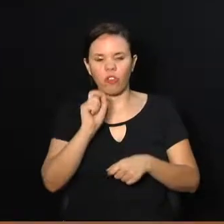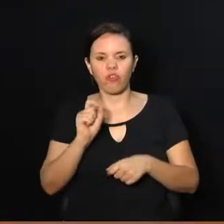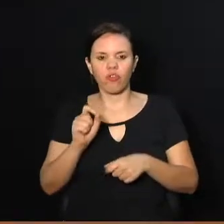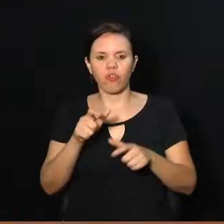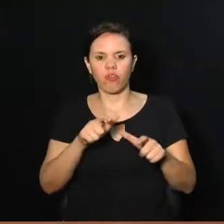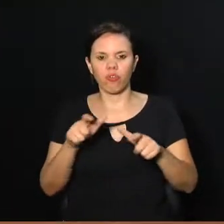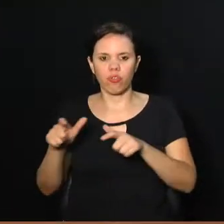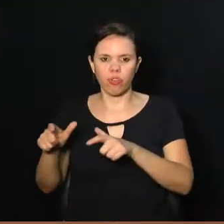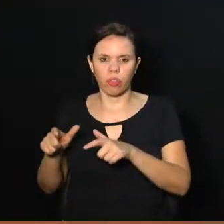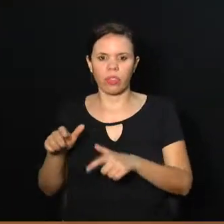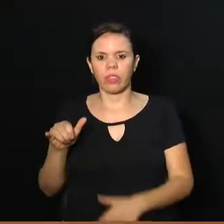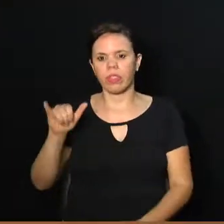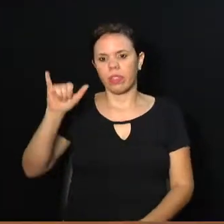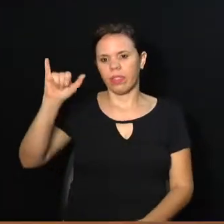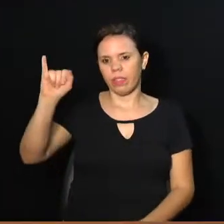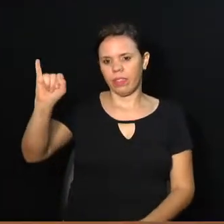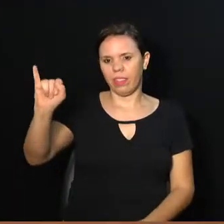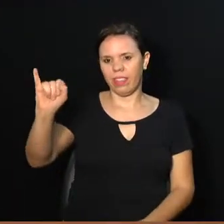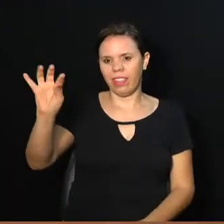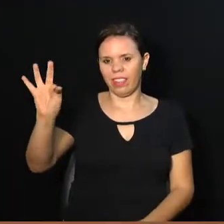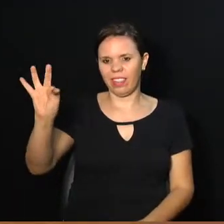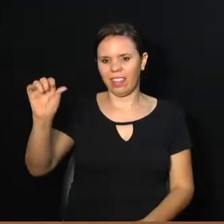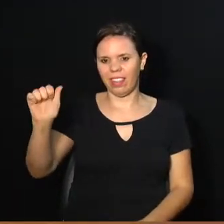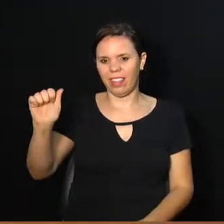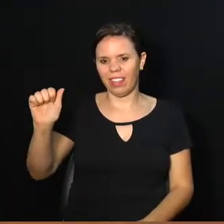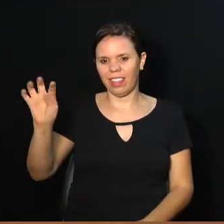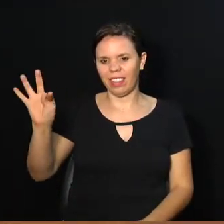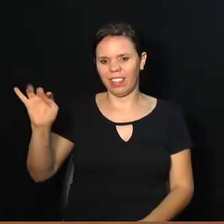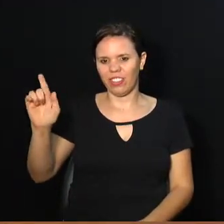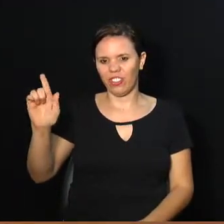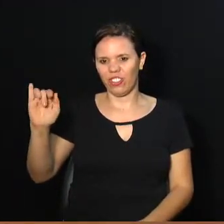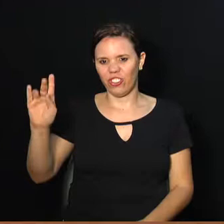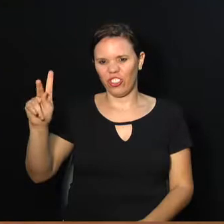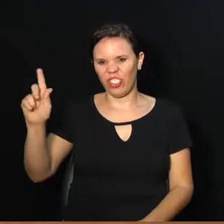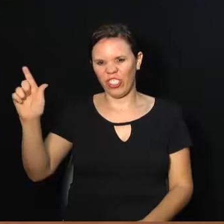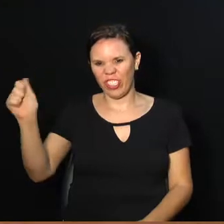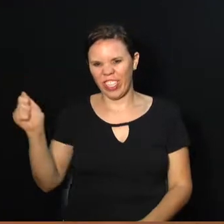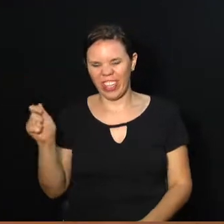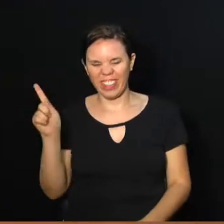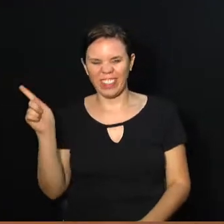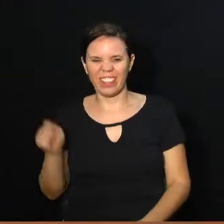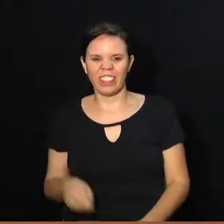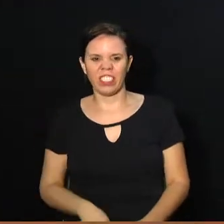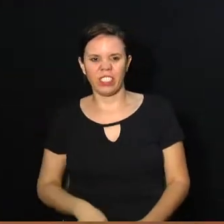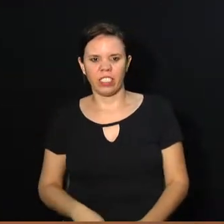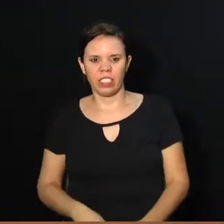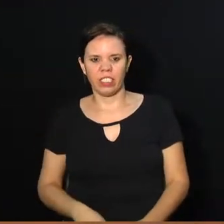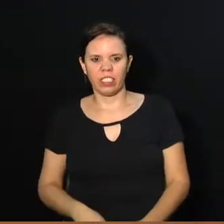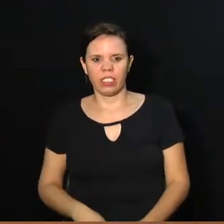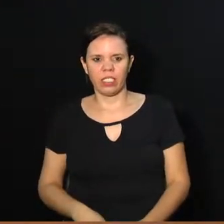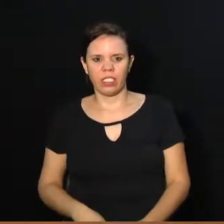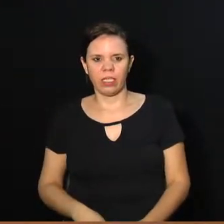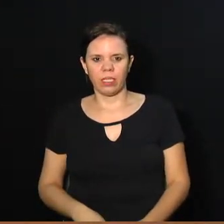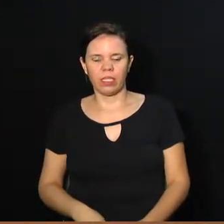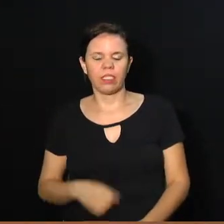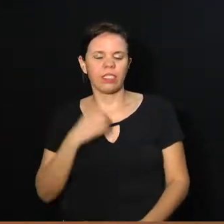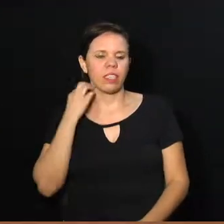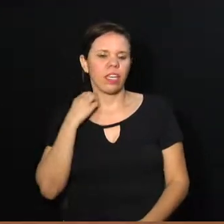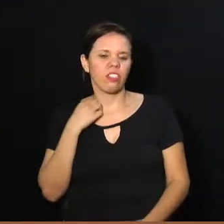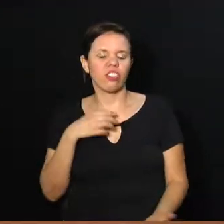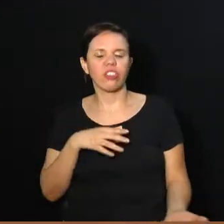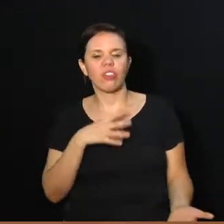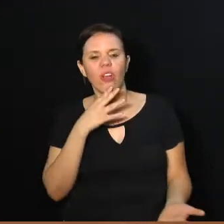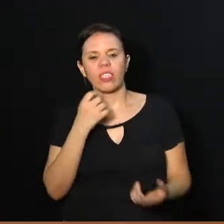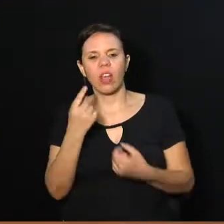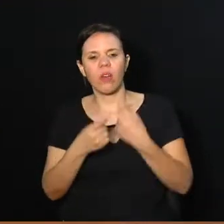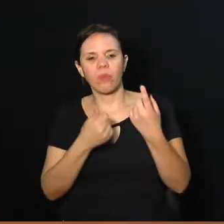região do Itatinga, que a gente acaba, né, deparando com mães, que a gente chama mães do crack.